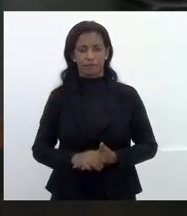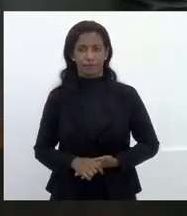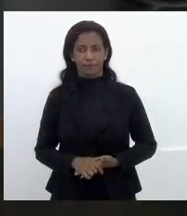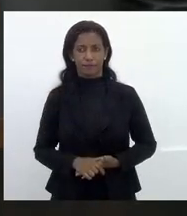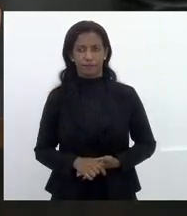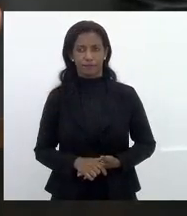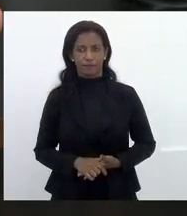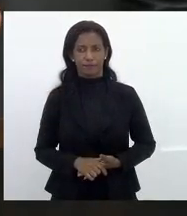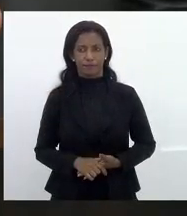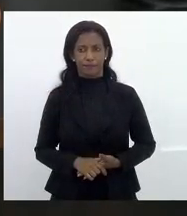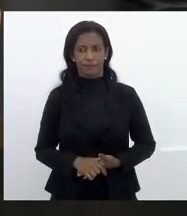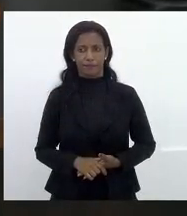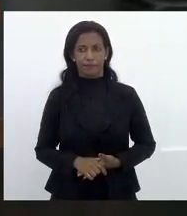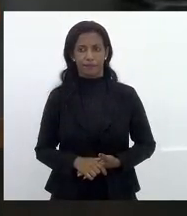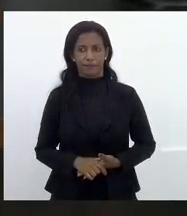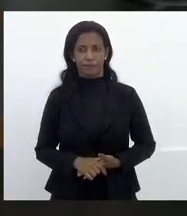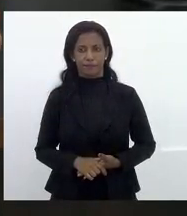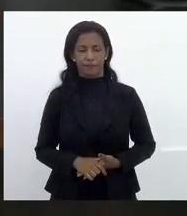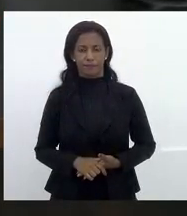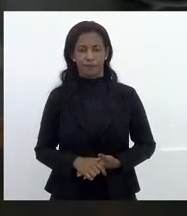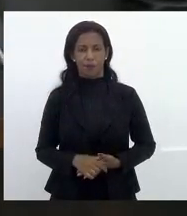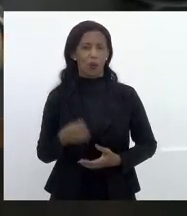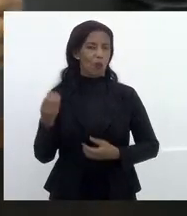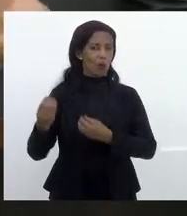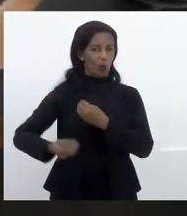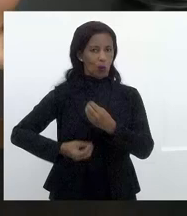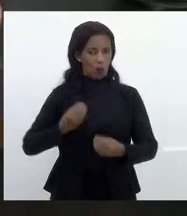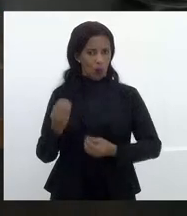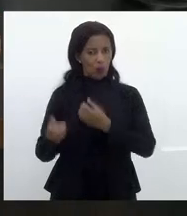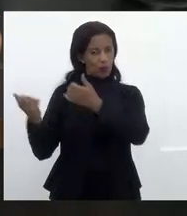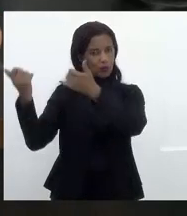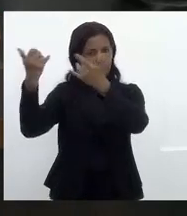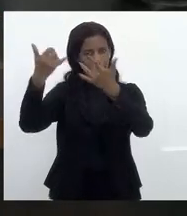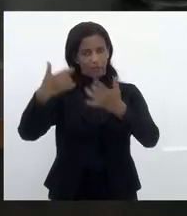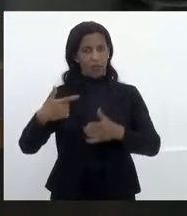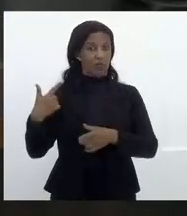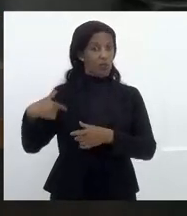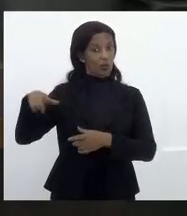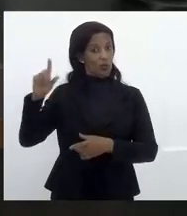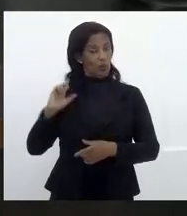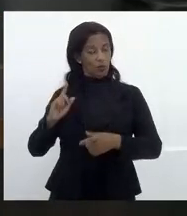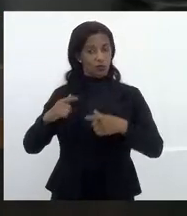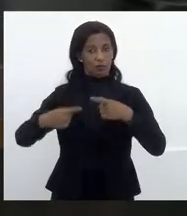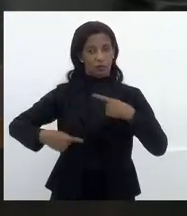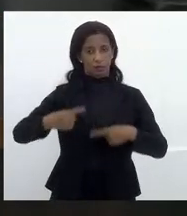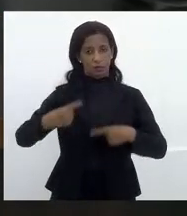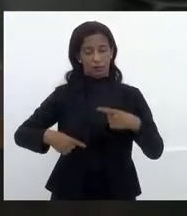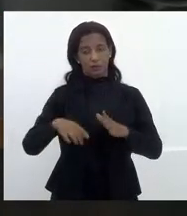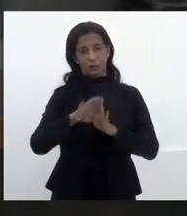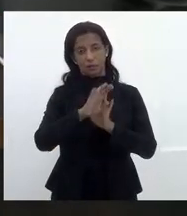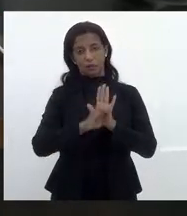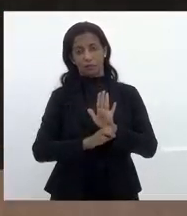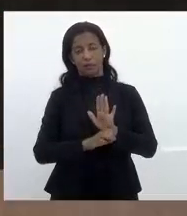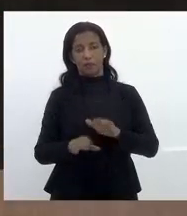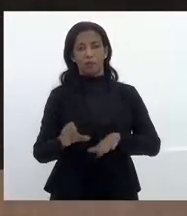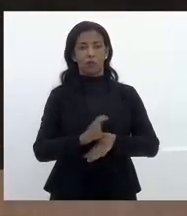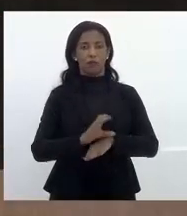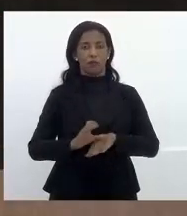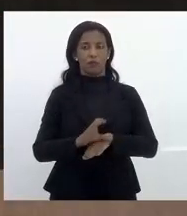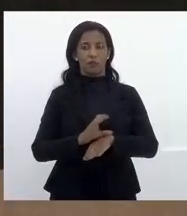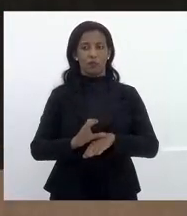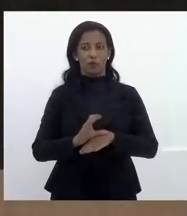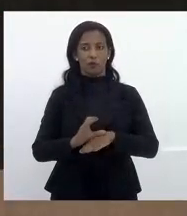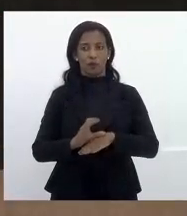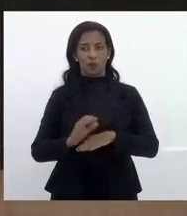como bem bem já foi dito aqui em outros debate é que a emenda constitucional transbordou